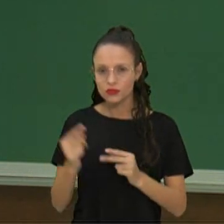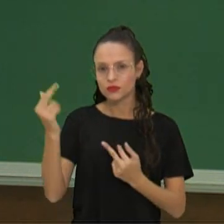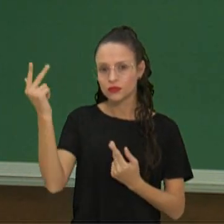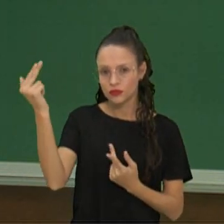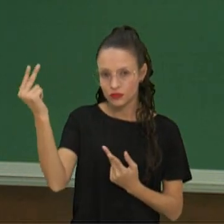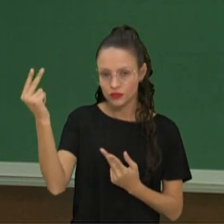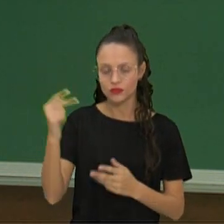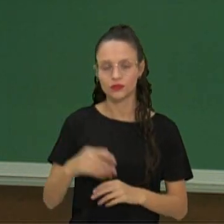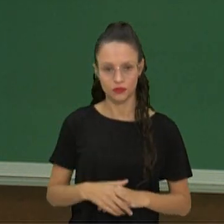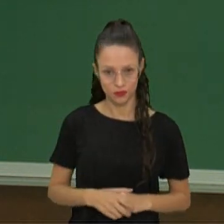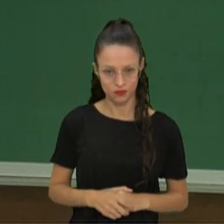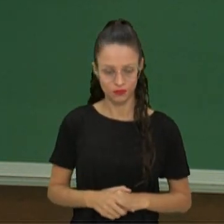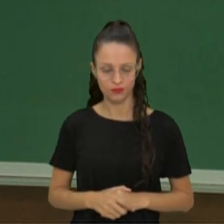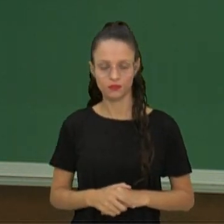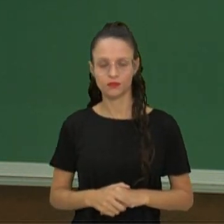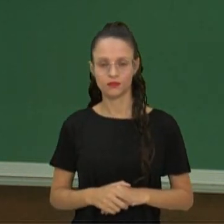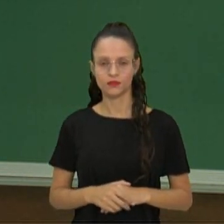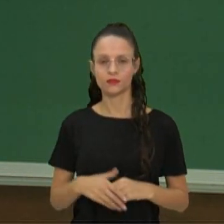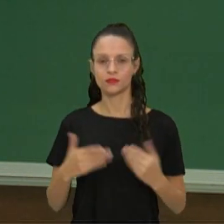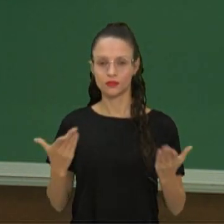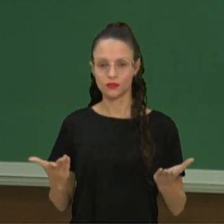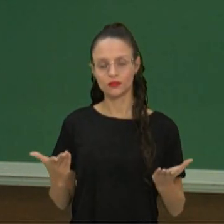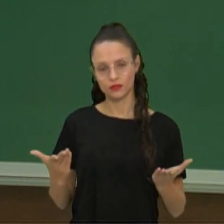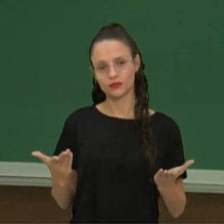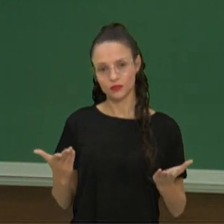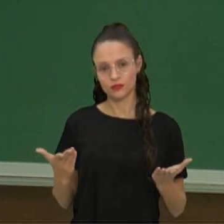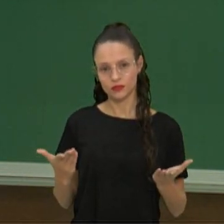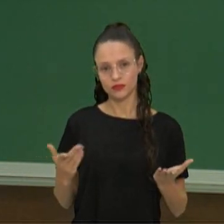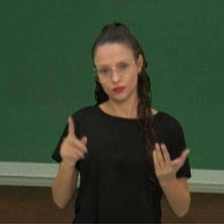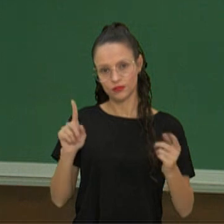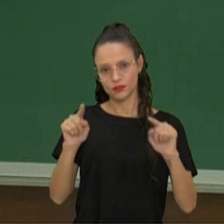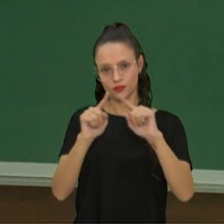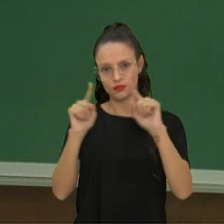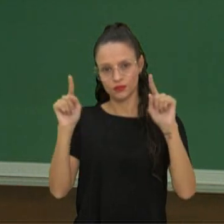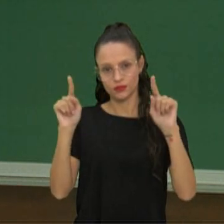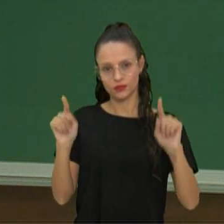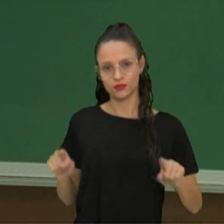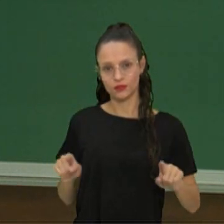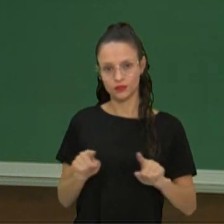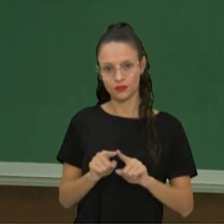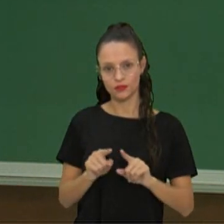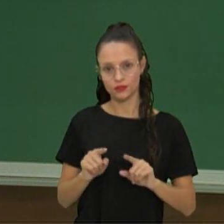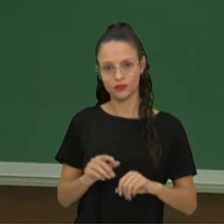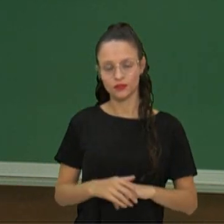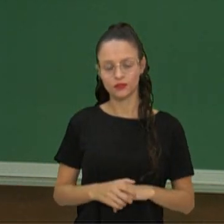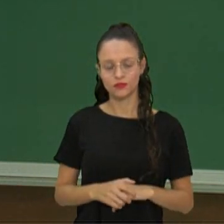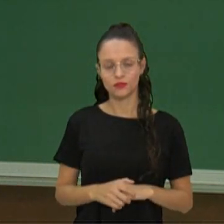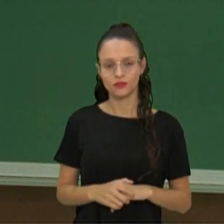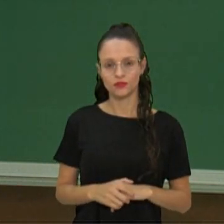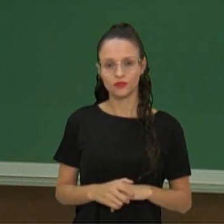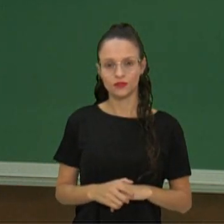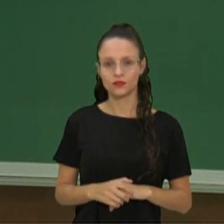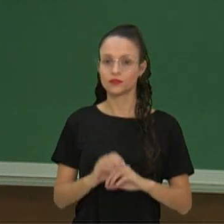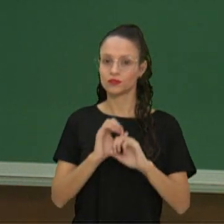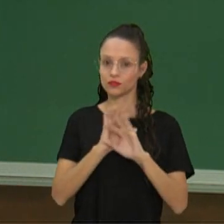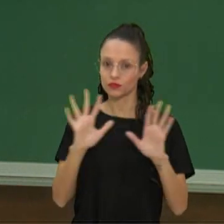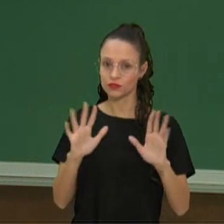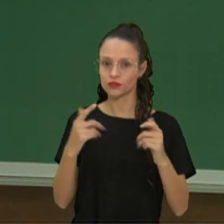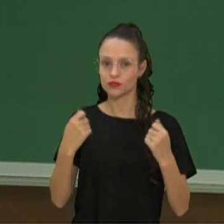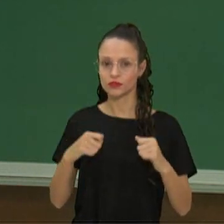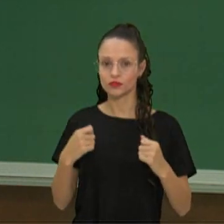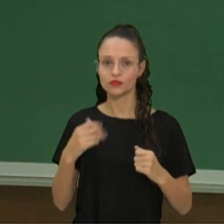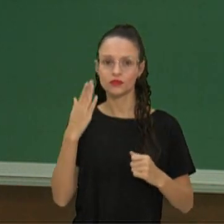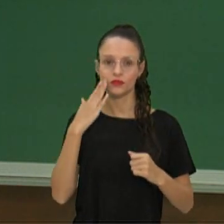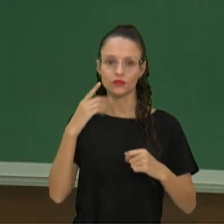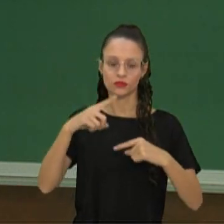mesma, certo? Então, automaticamente eu tenho ali um quadrado, tenho uma garantia, tá? É claro que eu precisaria ali desenhar